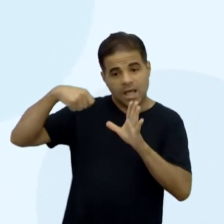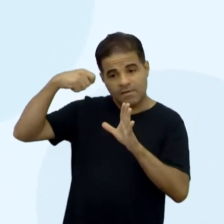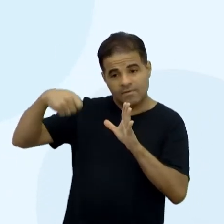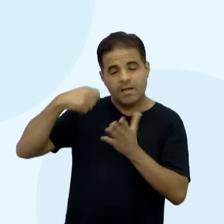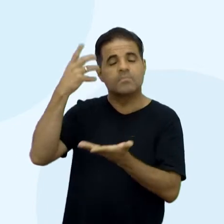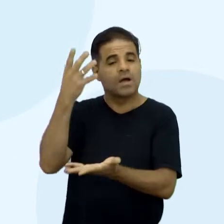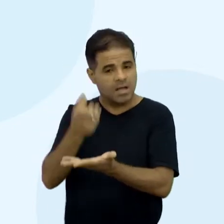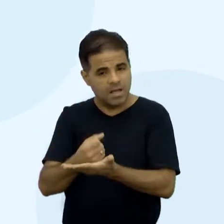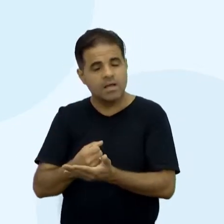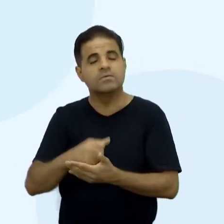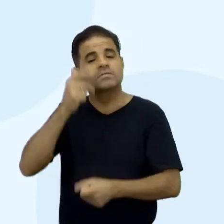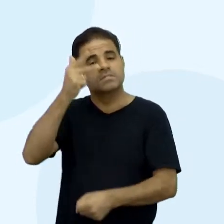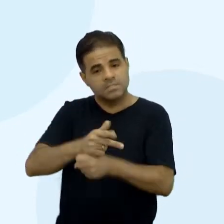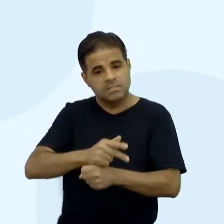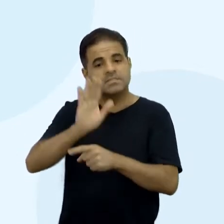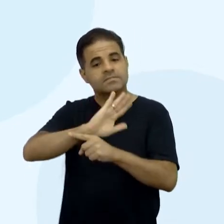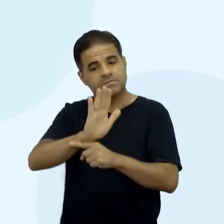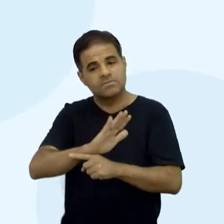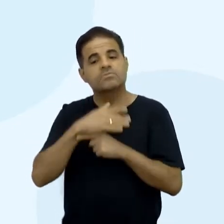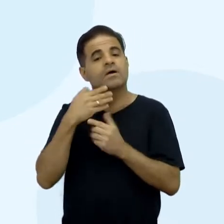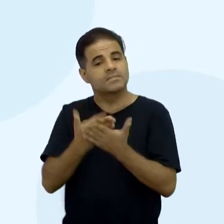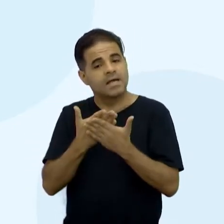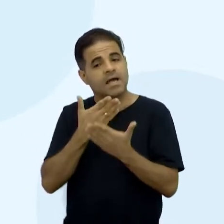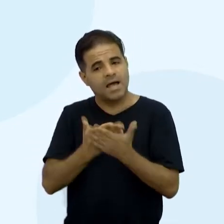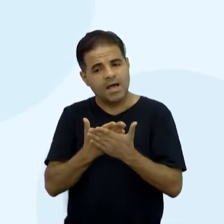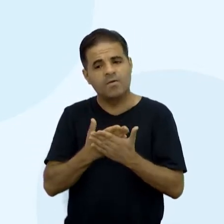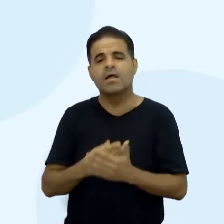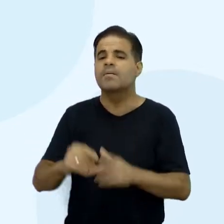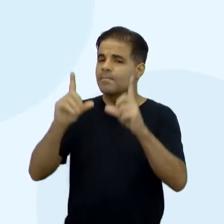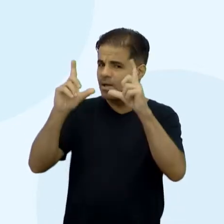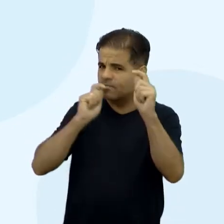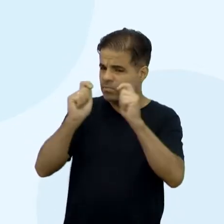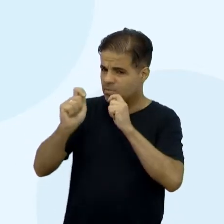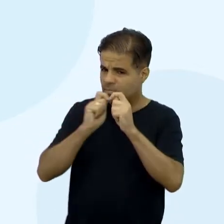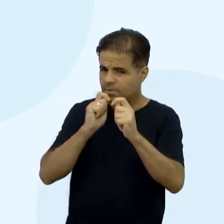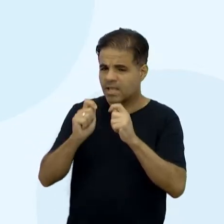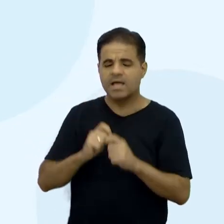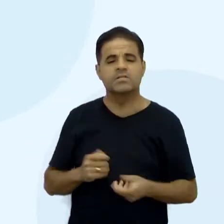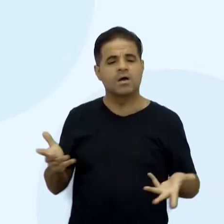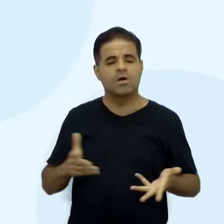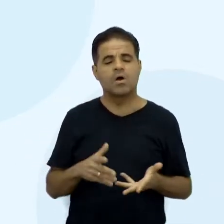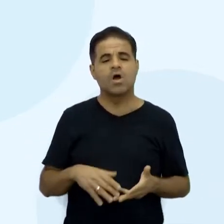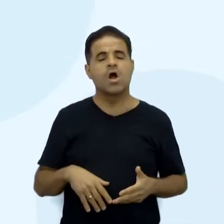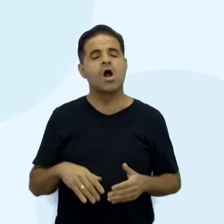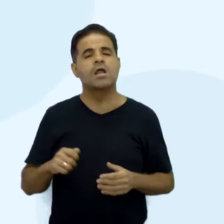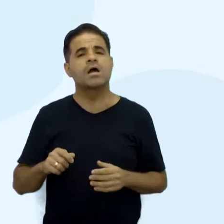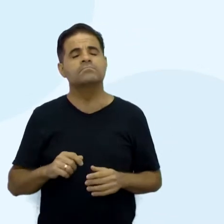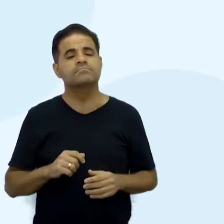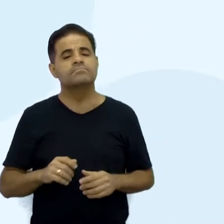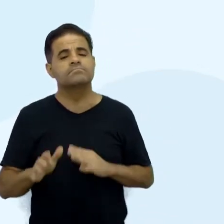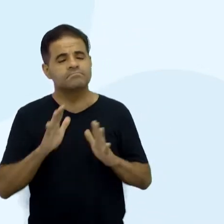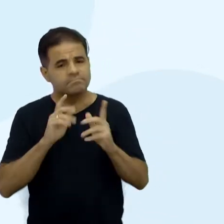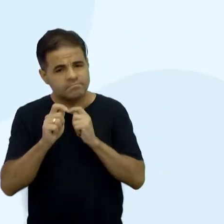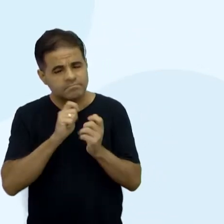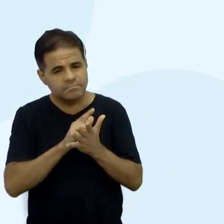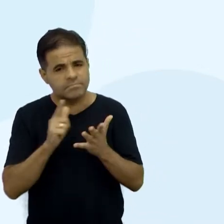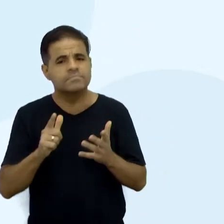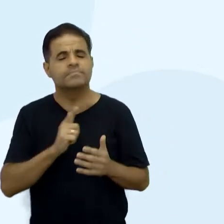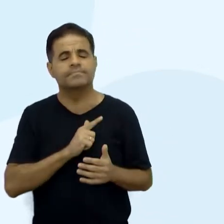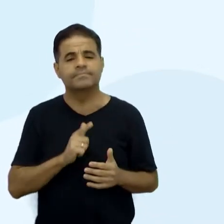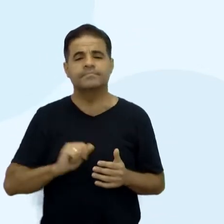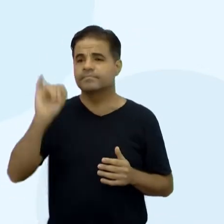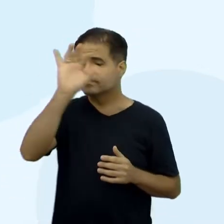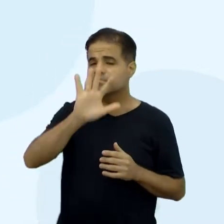gravamos esse vídeo, essa aula. Mas a fotorreportagem, Osmar, agora levando para a questão do jornalista, sim, ela tem